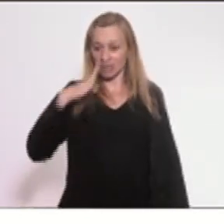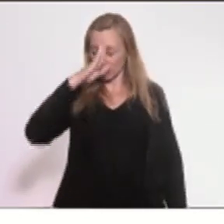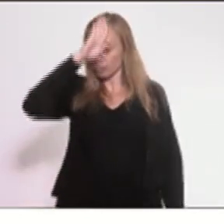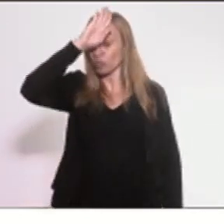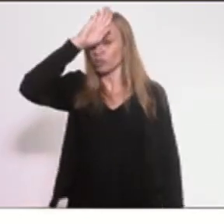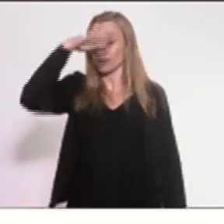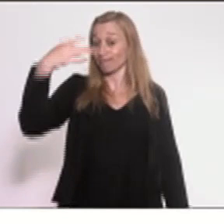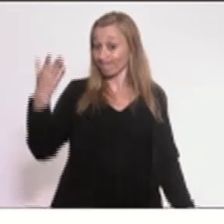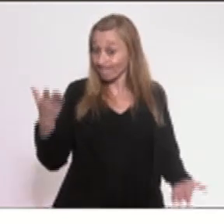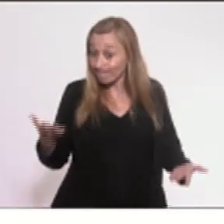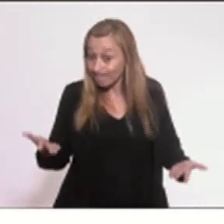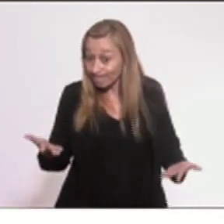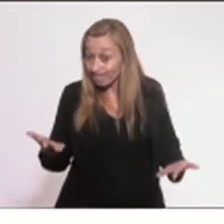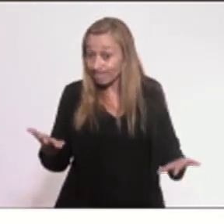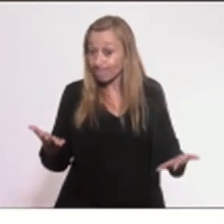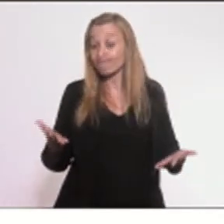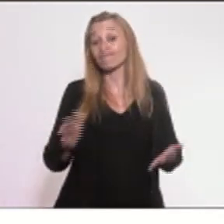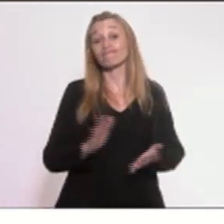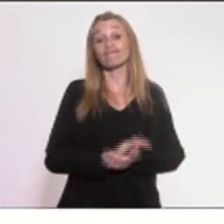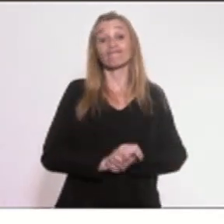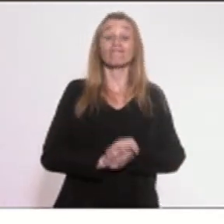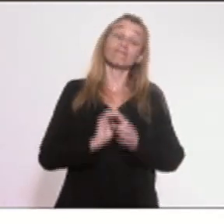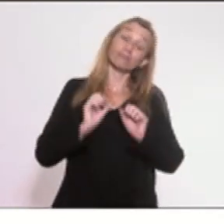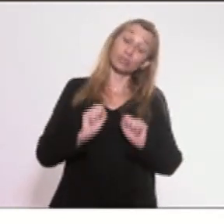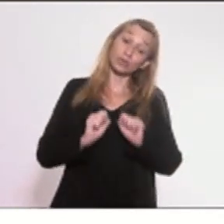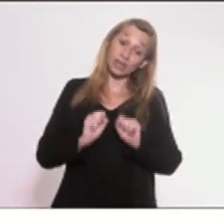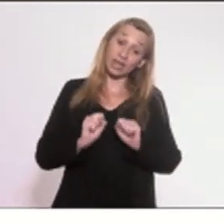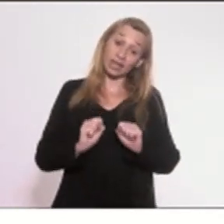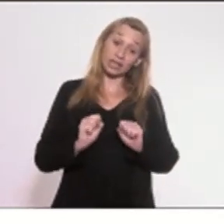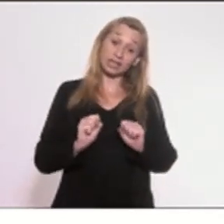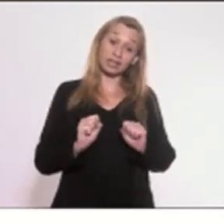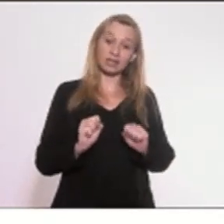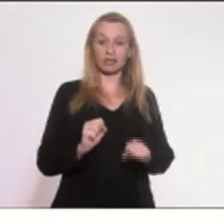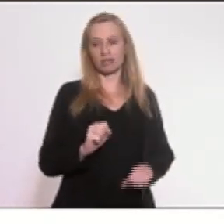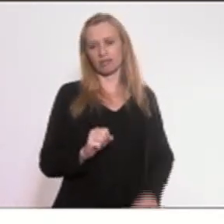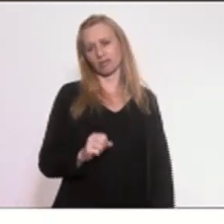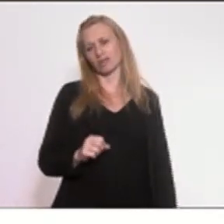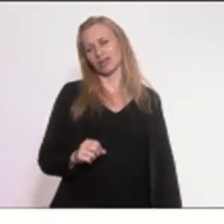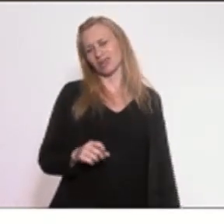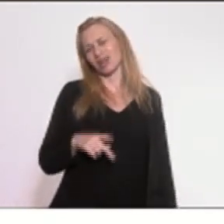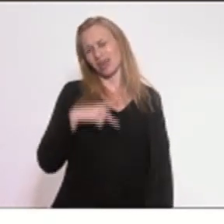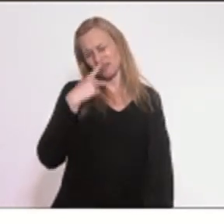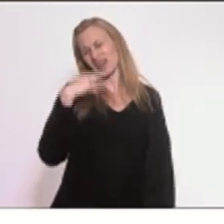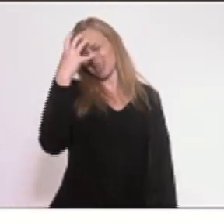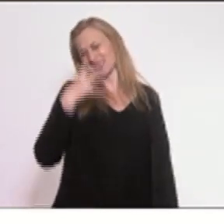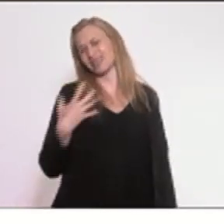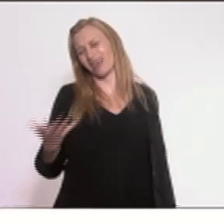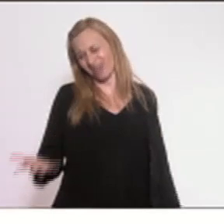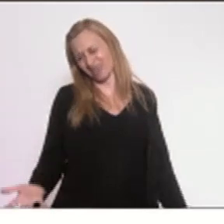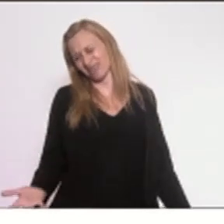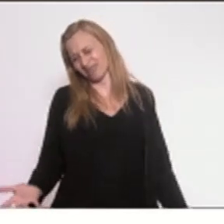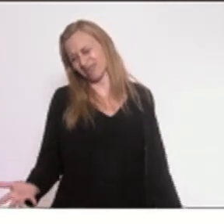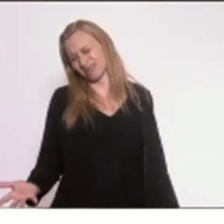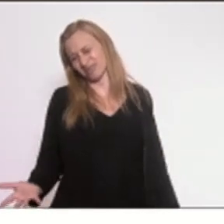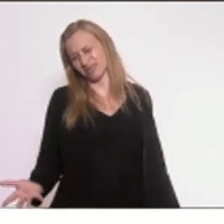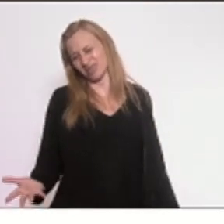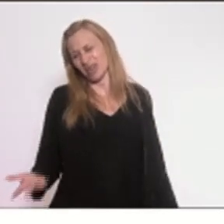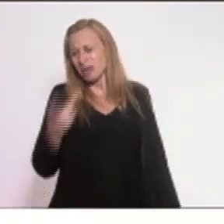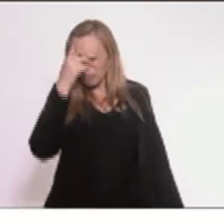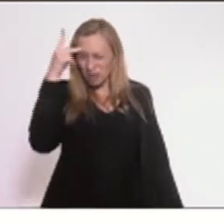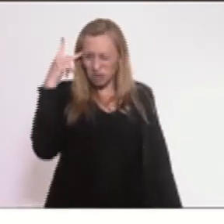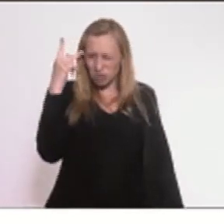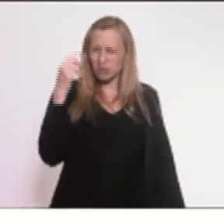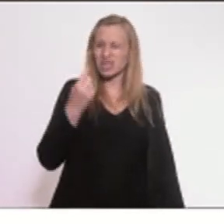República. Como isso pudesse ser levado a sério? Ninguém é candidato à presidência da